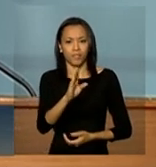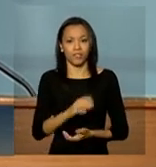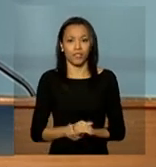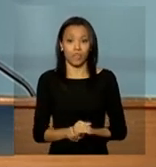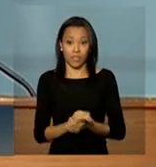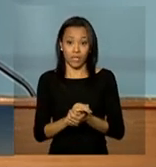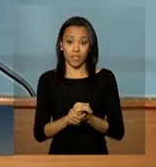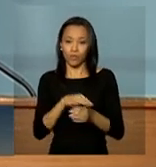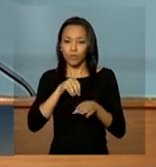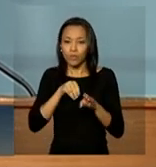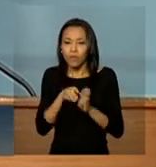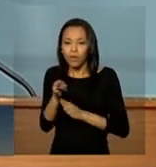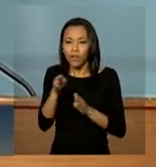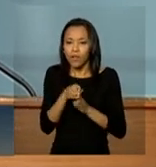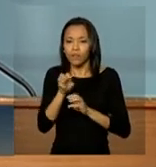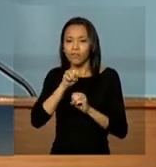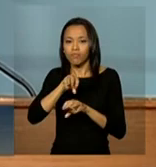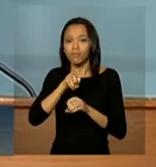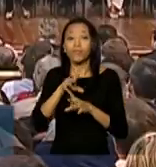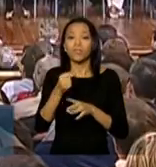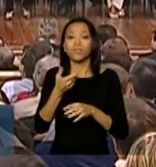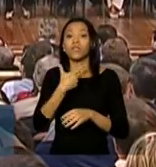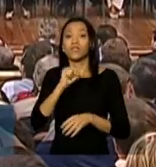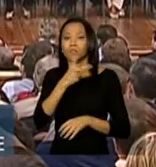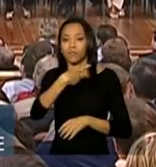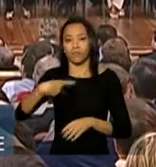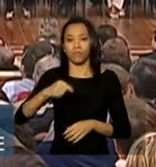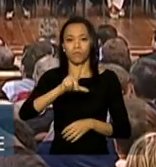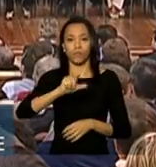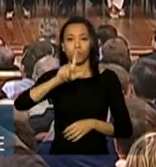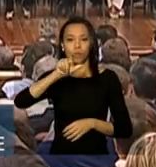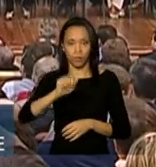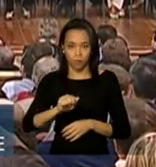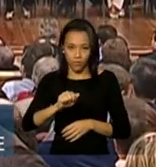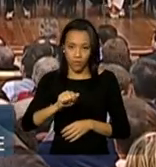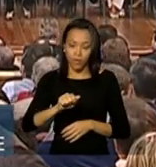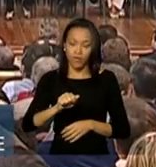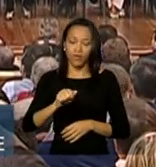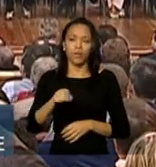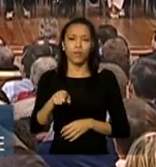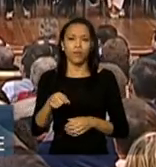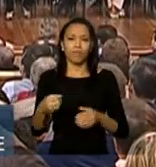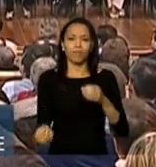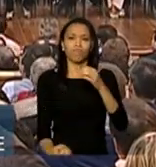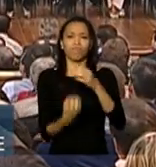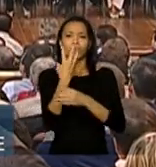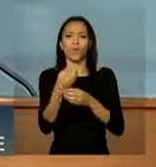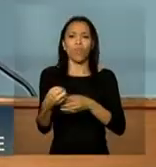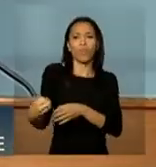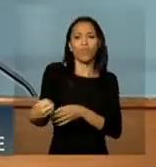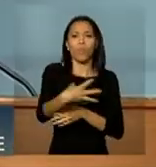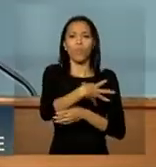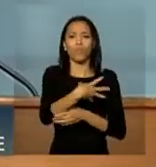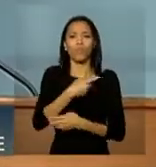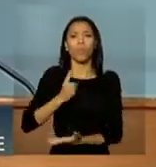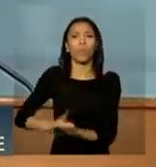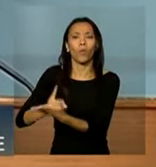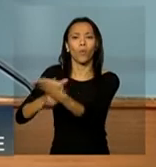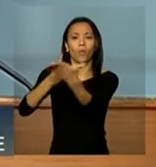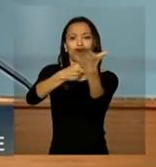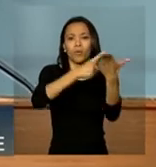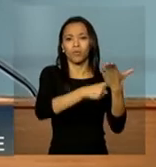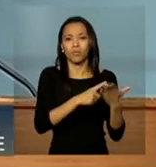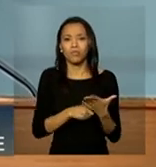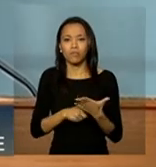pelo presidente Lula, instituiu uma nova relação federativa na